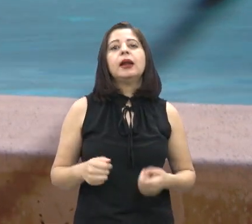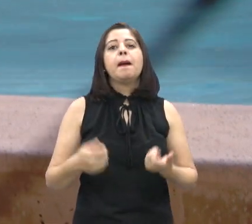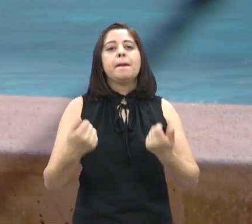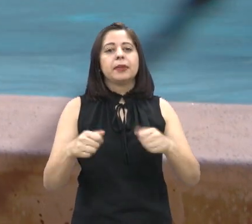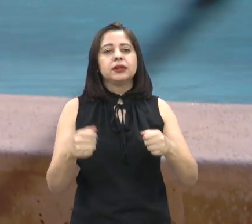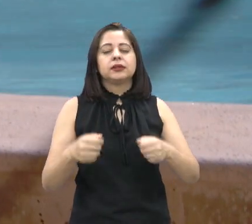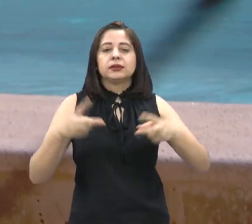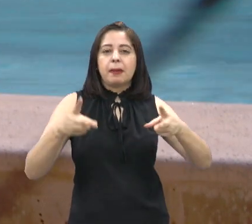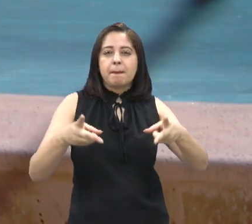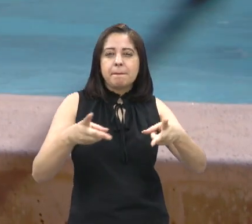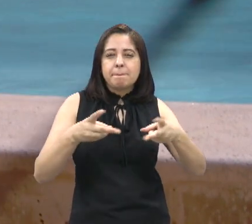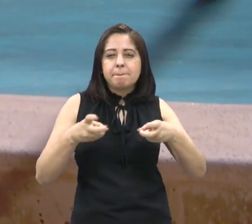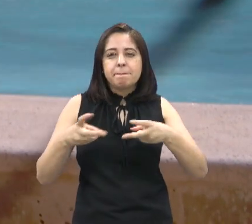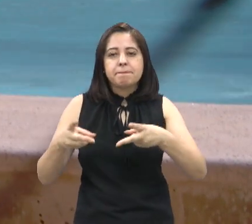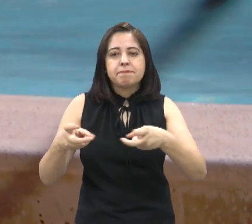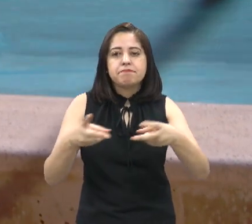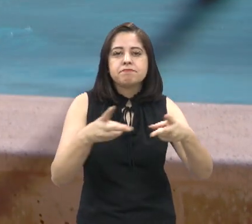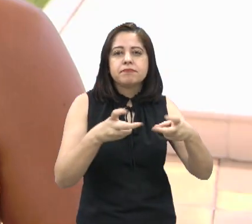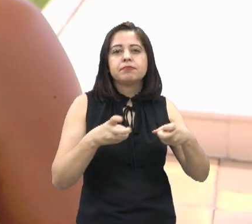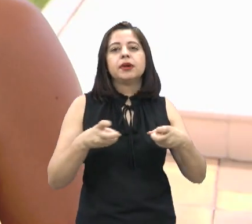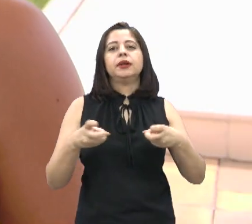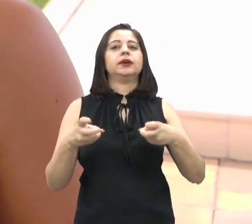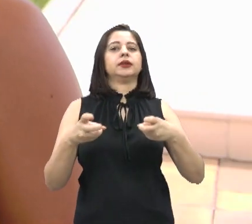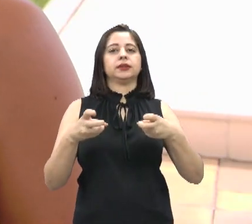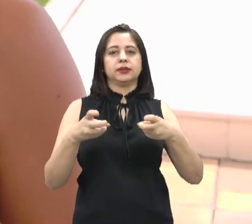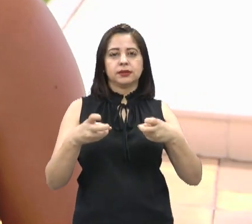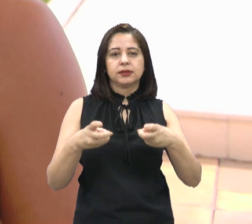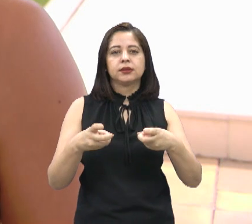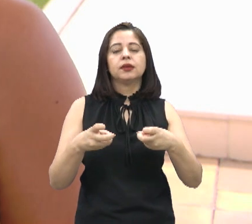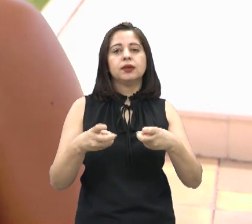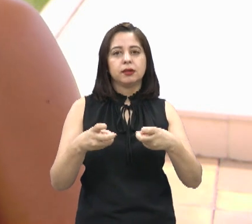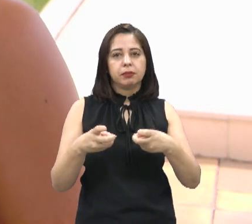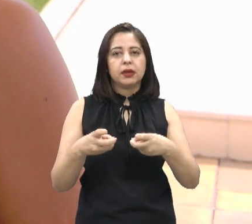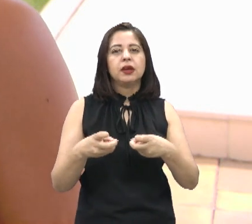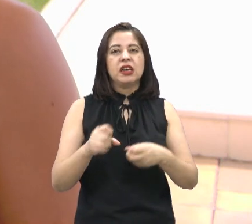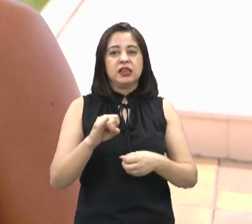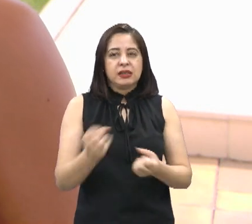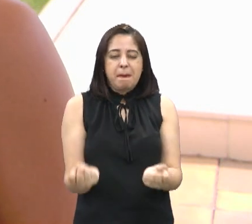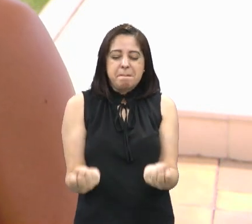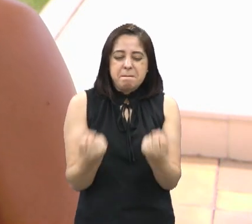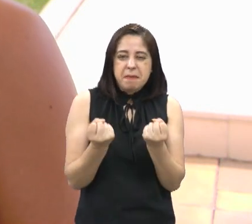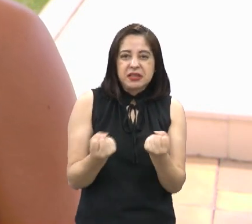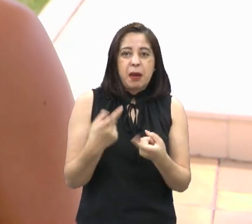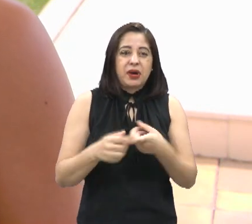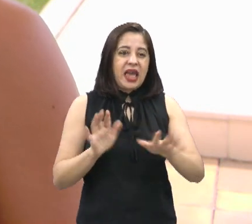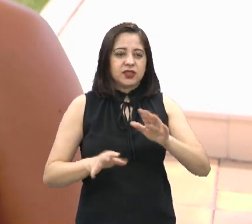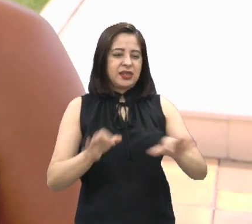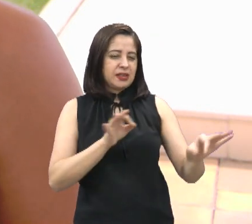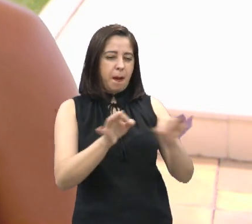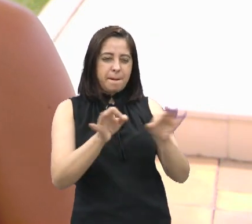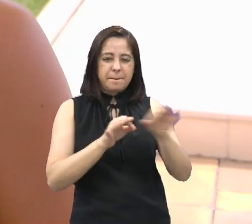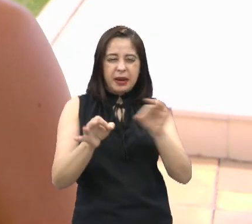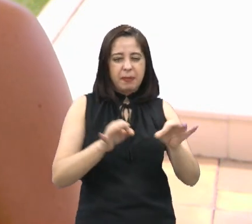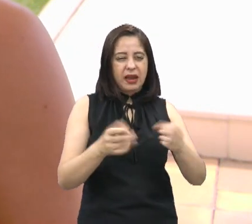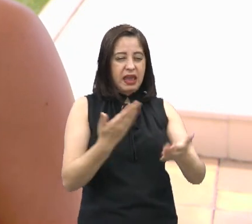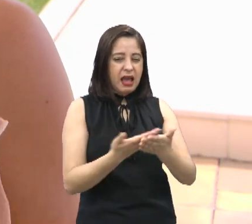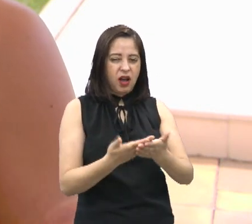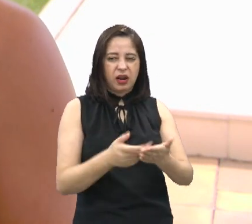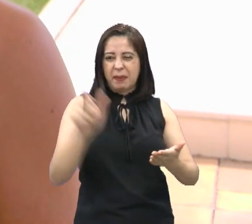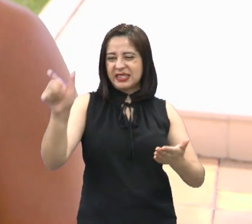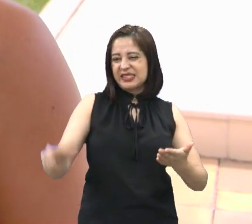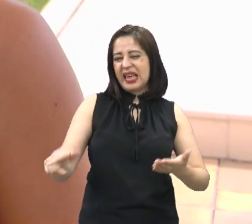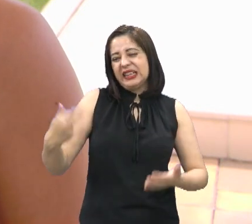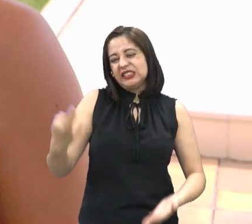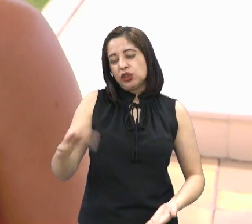o volume, que carga que a gente vai utilizar. De repente, às vezes, a gente vem com uma aula montada, mas aquele dia a idosa está com mais dor, então a gente vai trabalhar